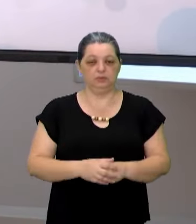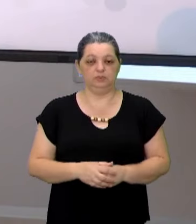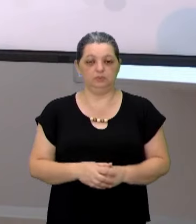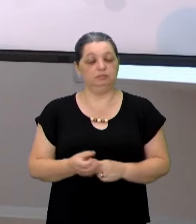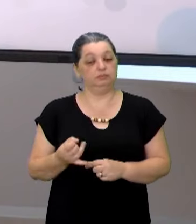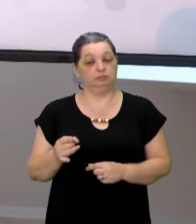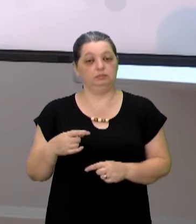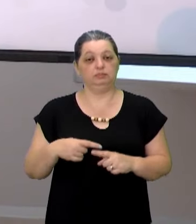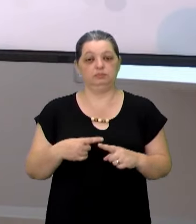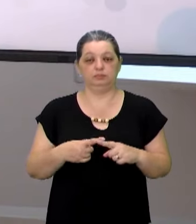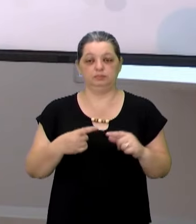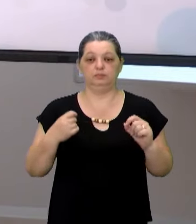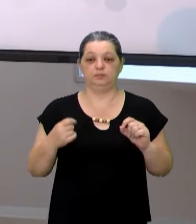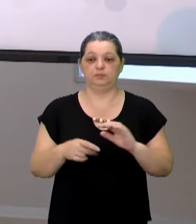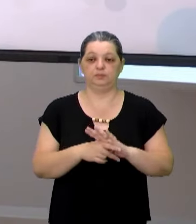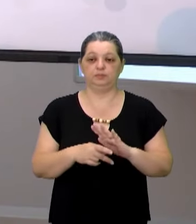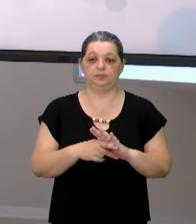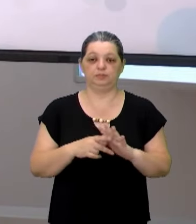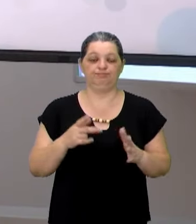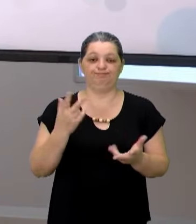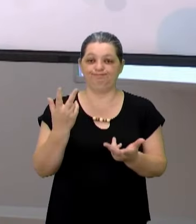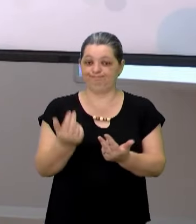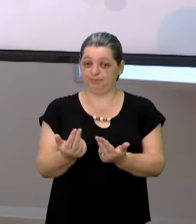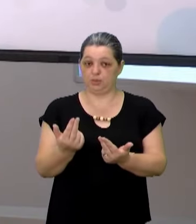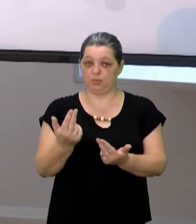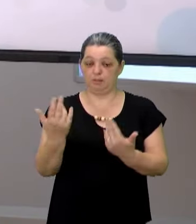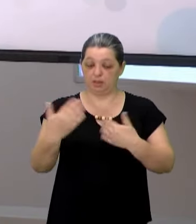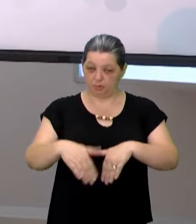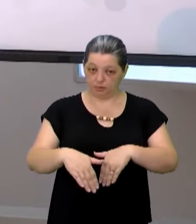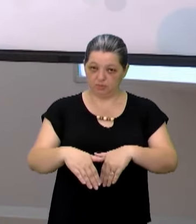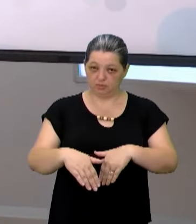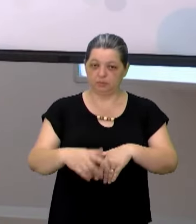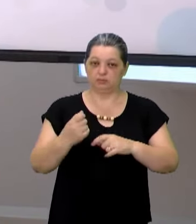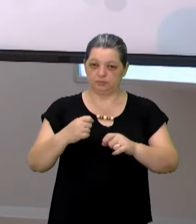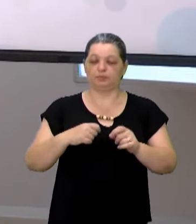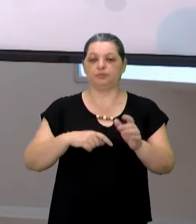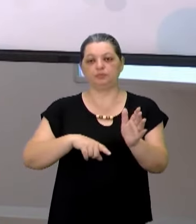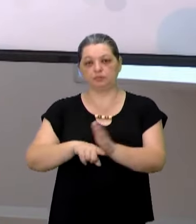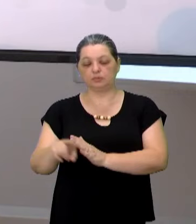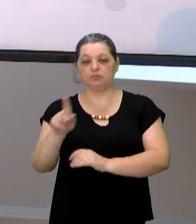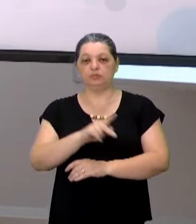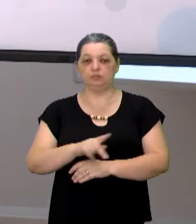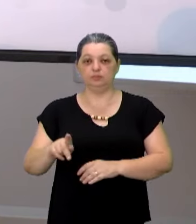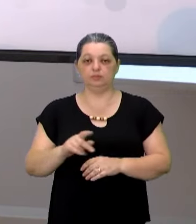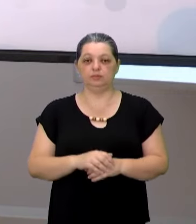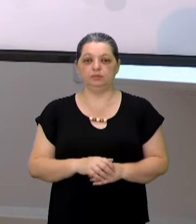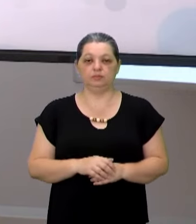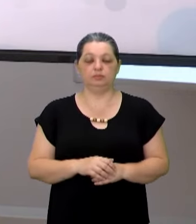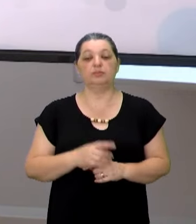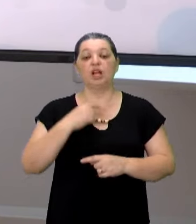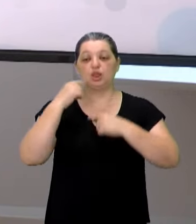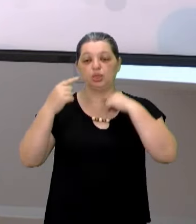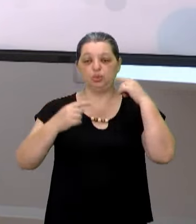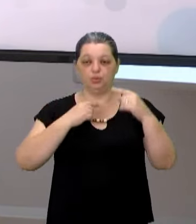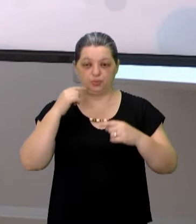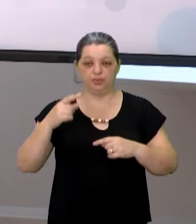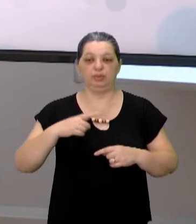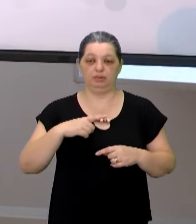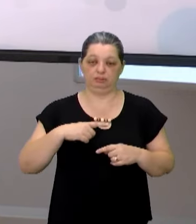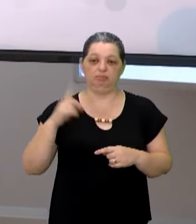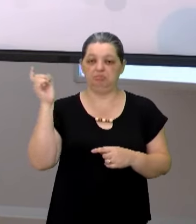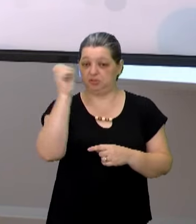por acaso essa questão que eu resolvi aqui não for a mesma que caiu na sua prova, você consulte o seu professor, né? Se você tiver alguma dúvida, alguma dificuldade.